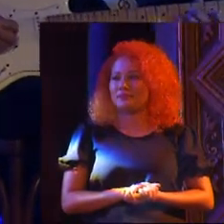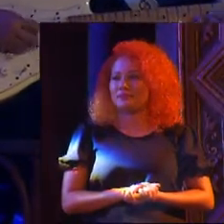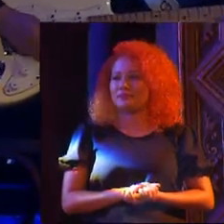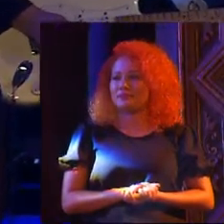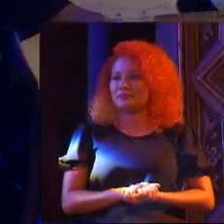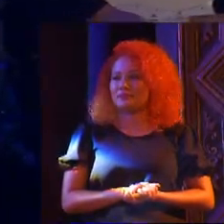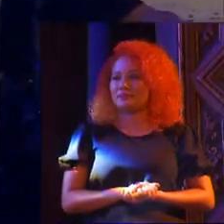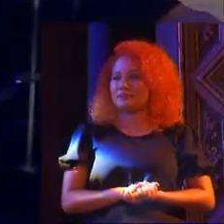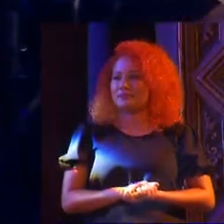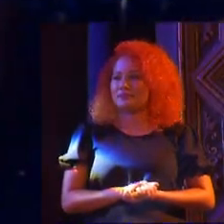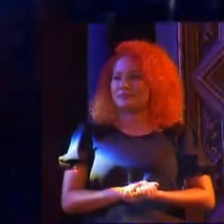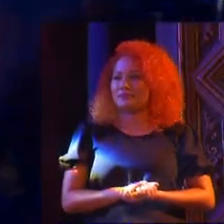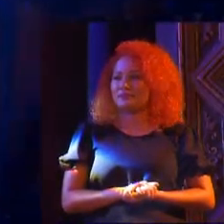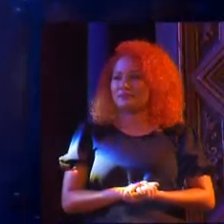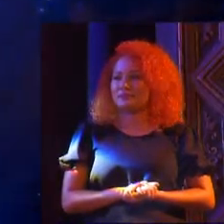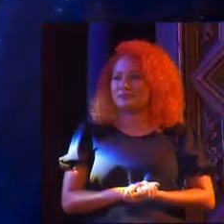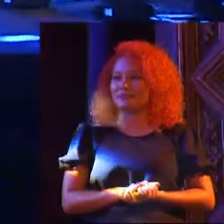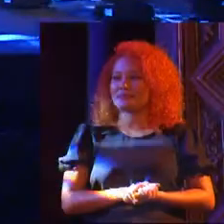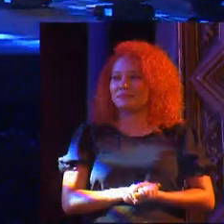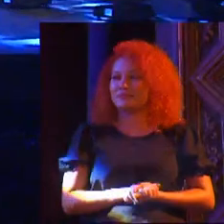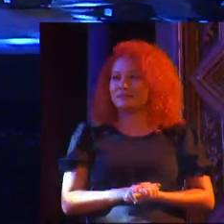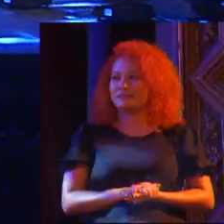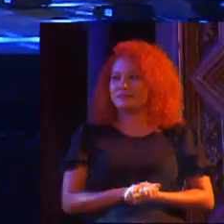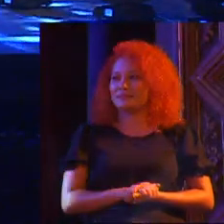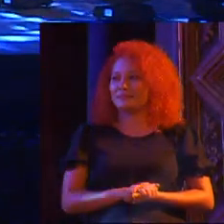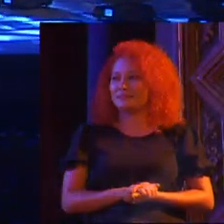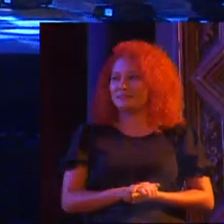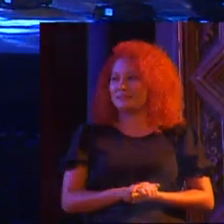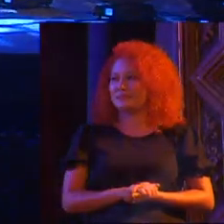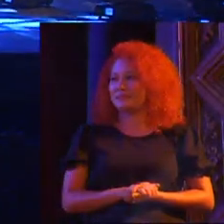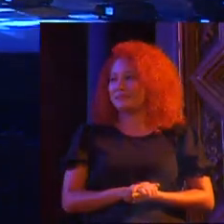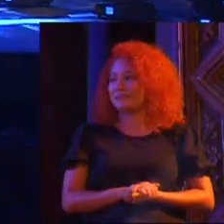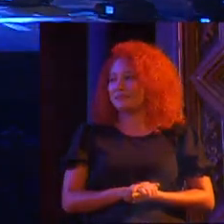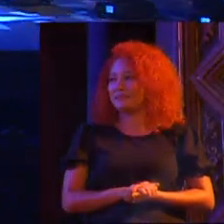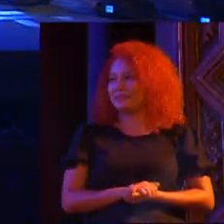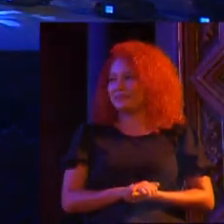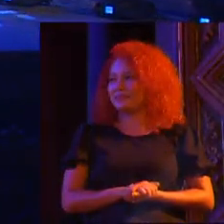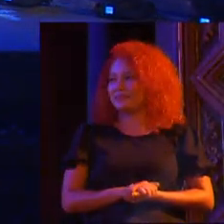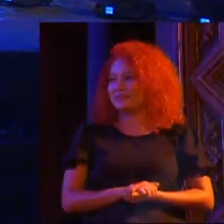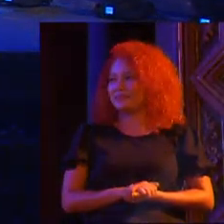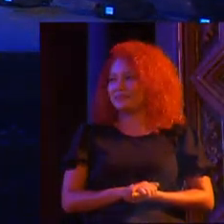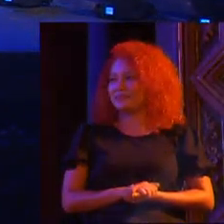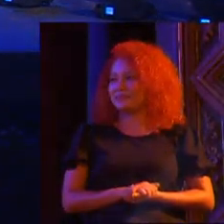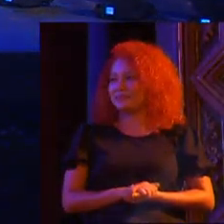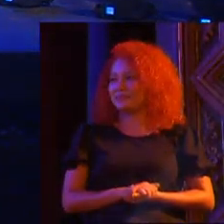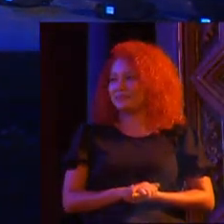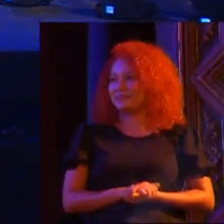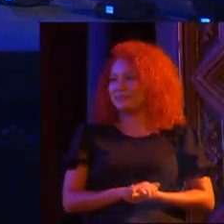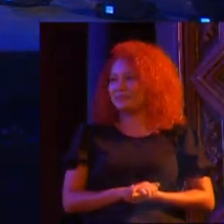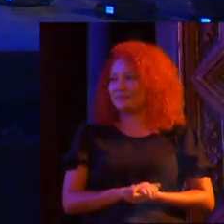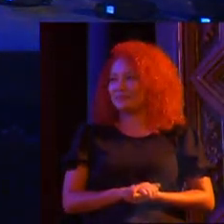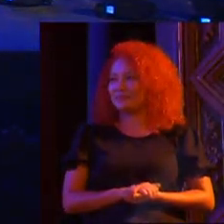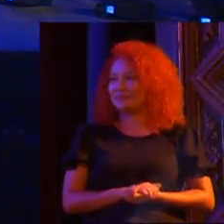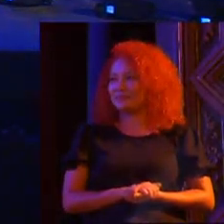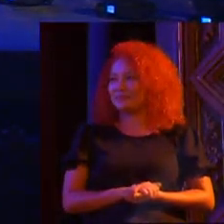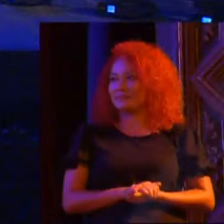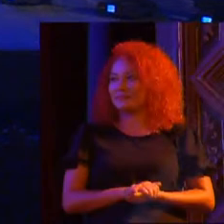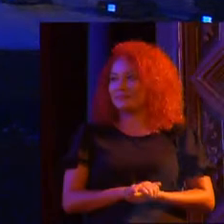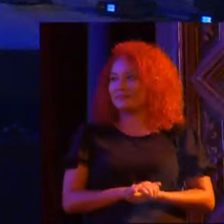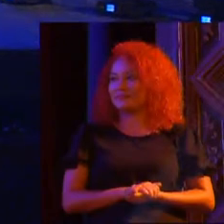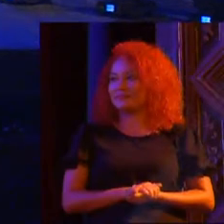Obrigada, Juliana. Obrigada, Thiago. Obrigado, valeu, Pardal. Beijo, Pardal. Parabéns, mano.